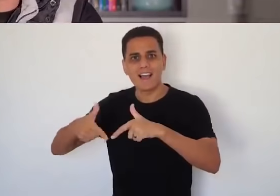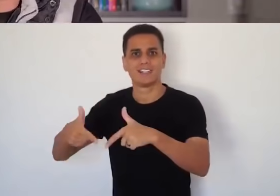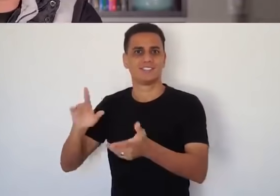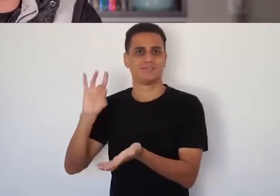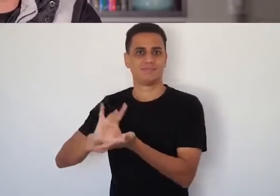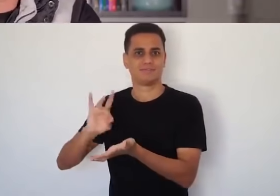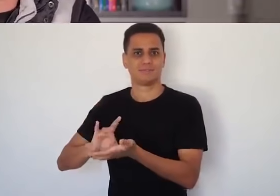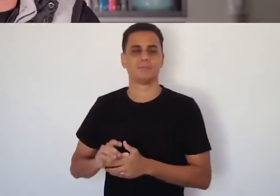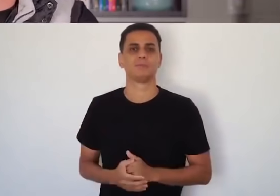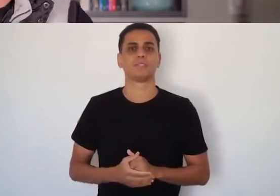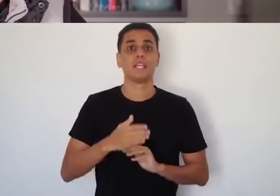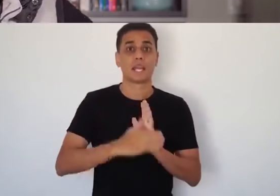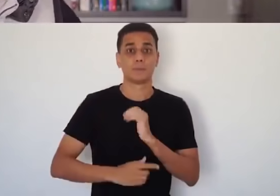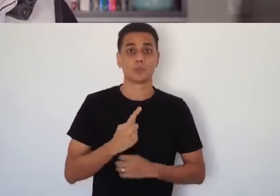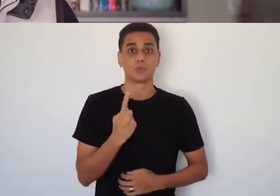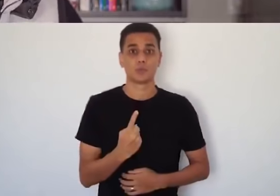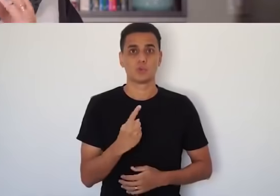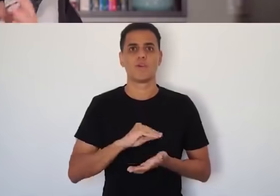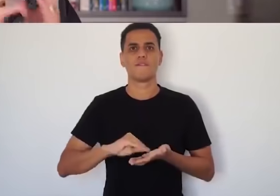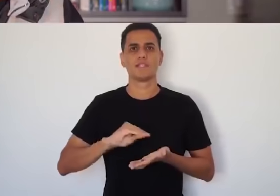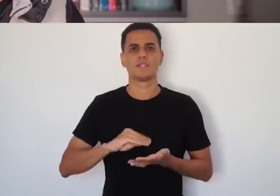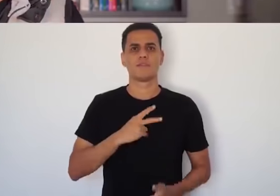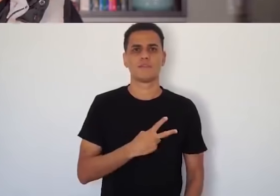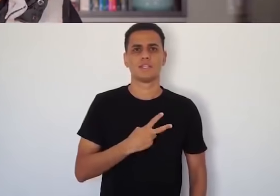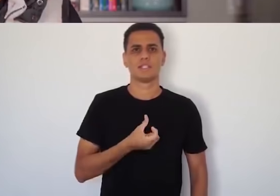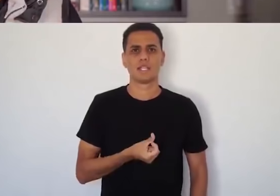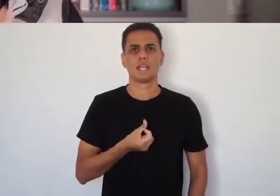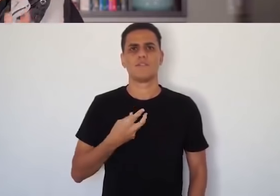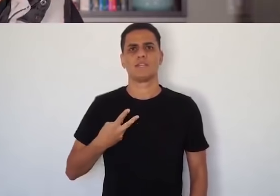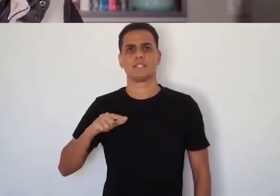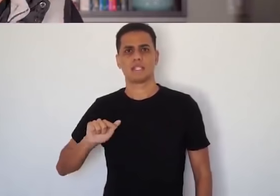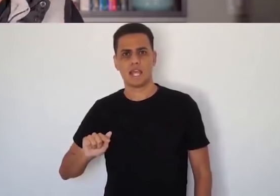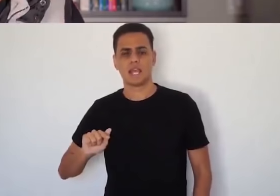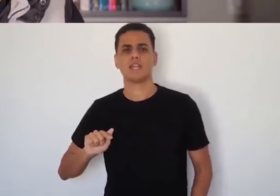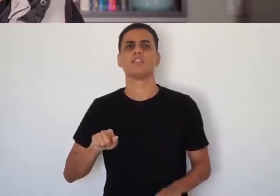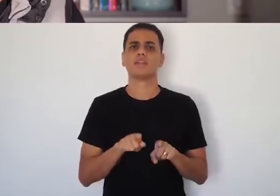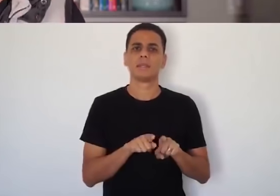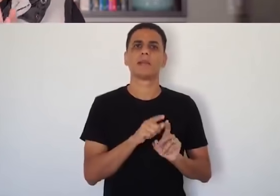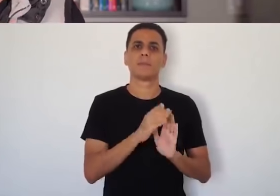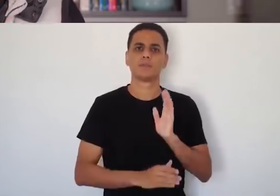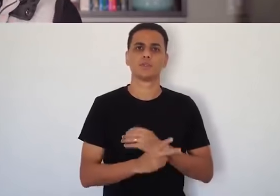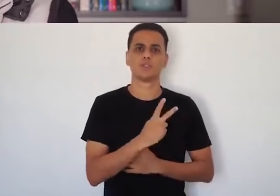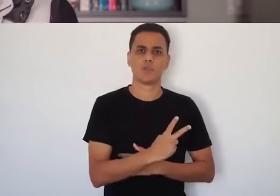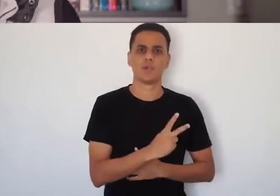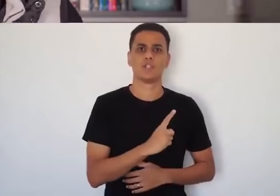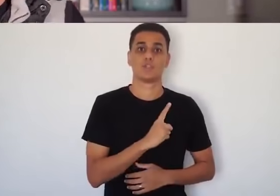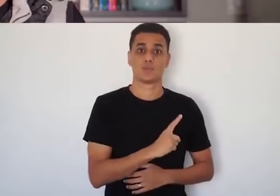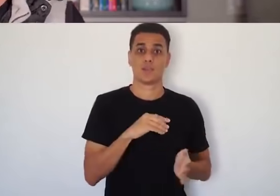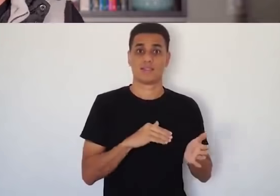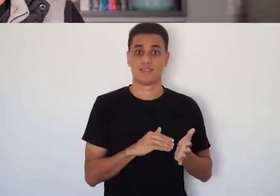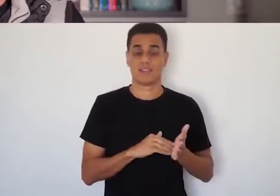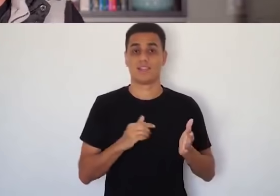gente precisa entender que há uma certa compreensão limitada em muitos de nós em pensar que boas obras